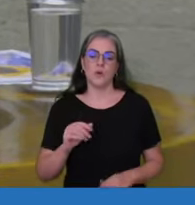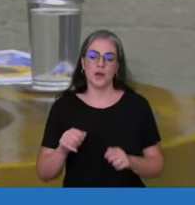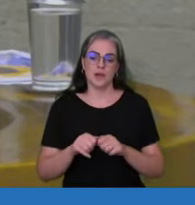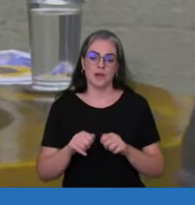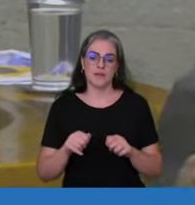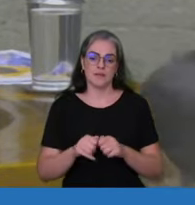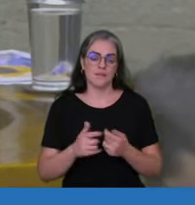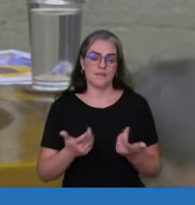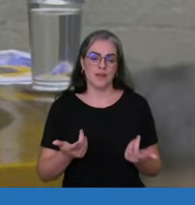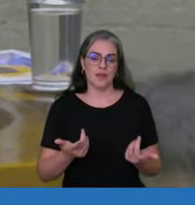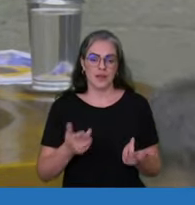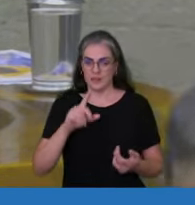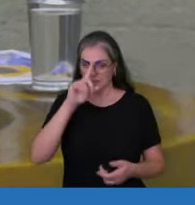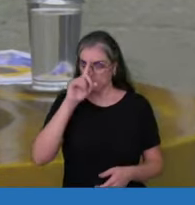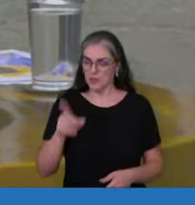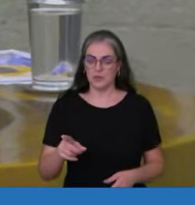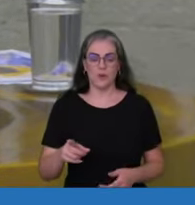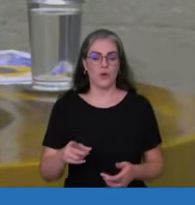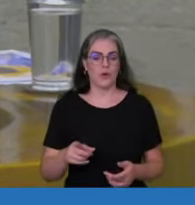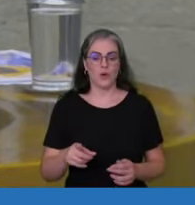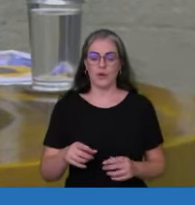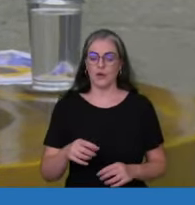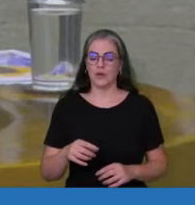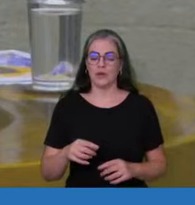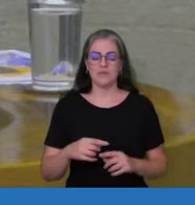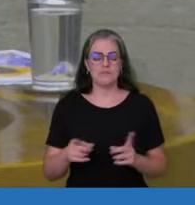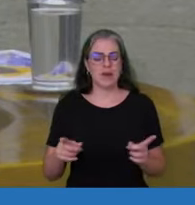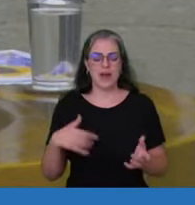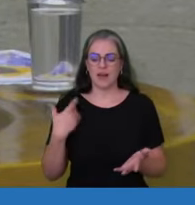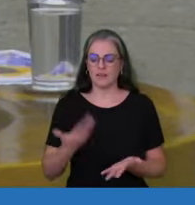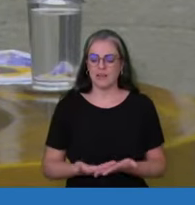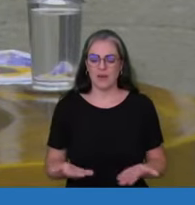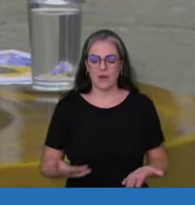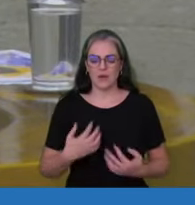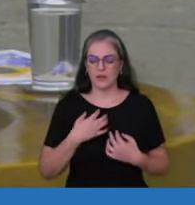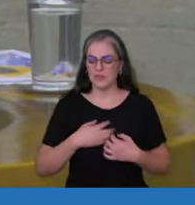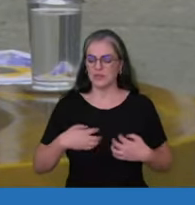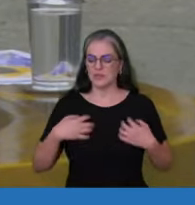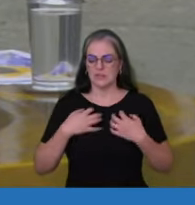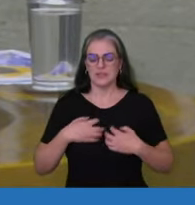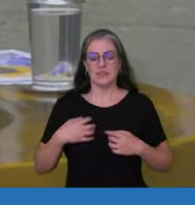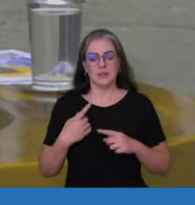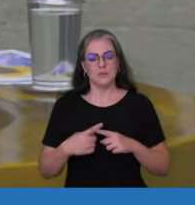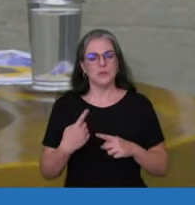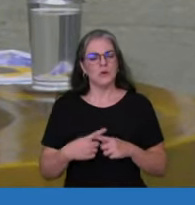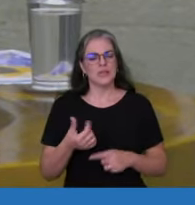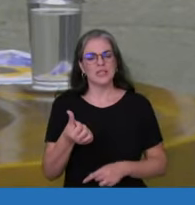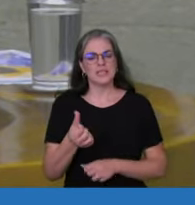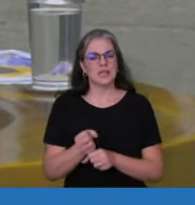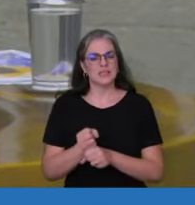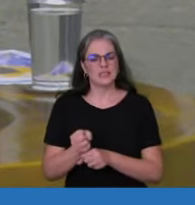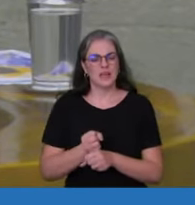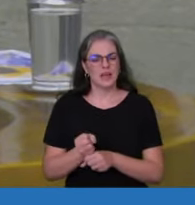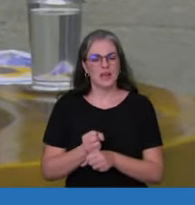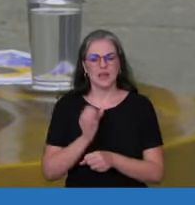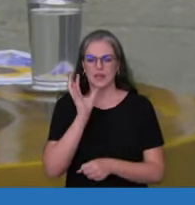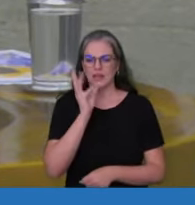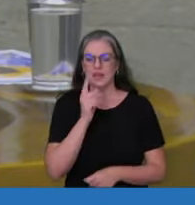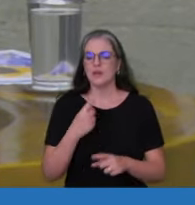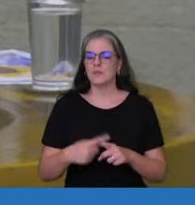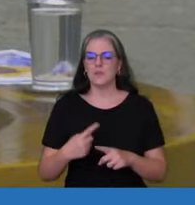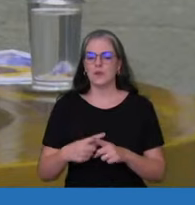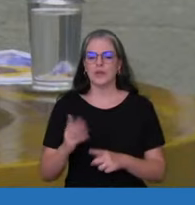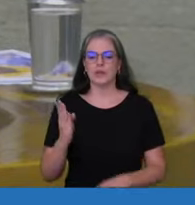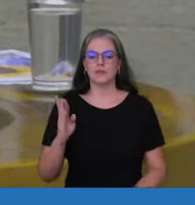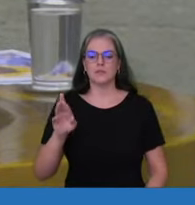deixam perguntas. Por que 6 anos de espera? Por que Braga Neto nomeou Rivaldo Barbosa como